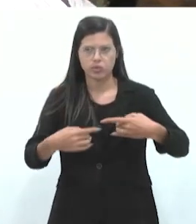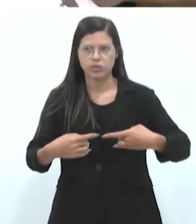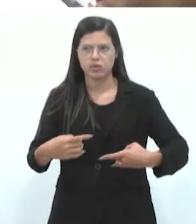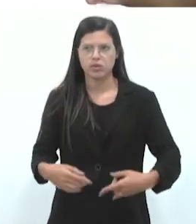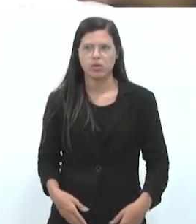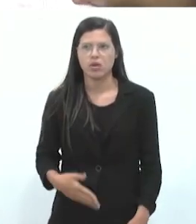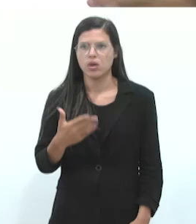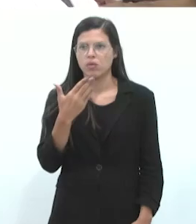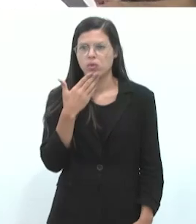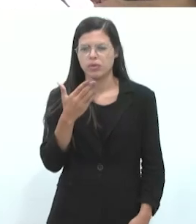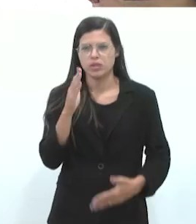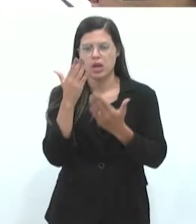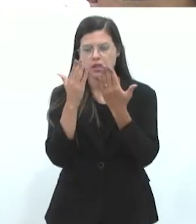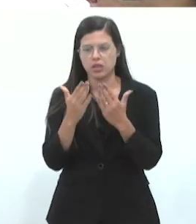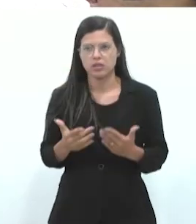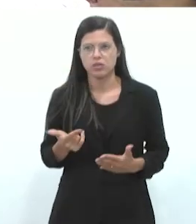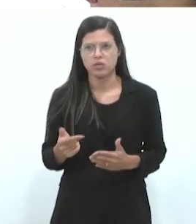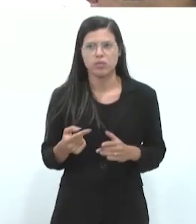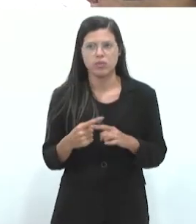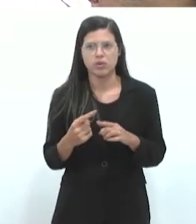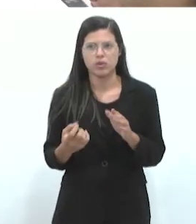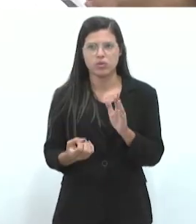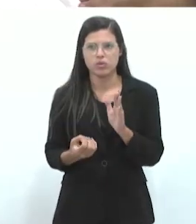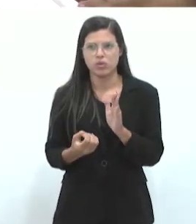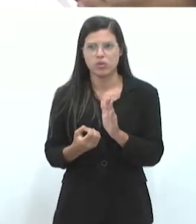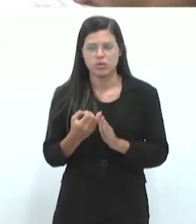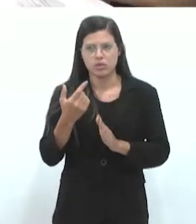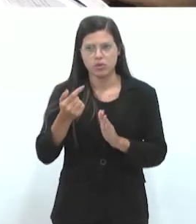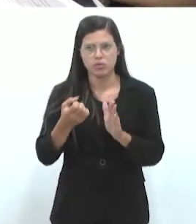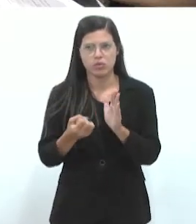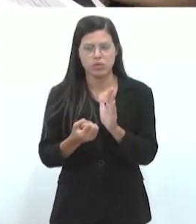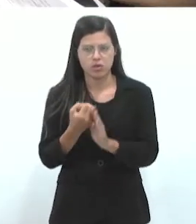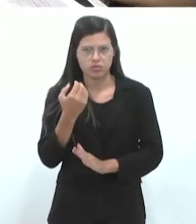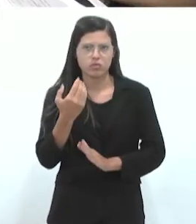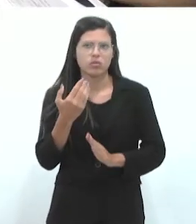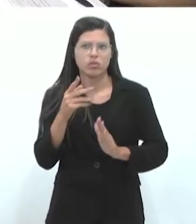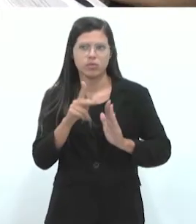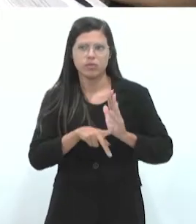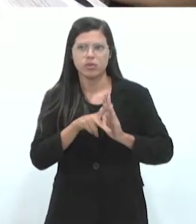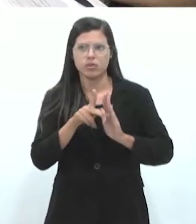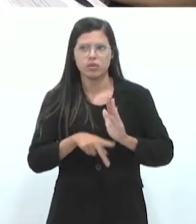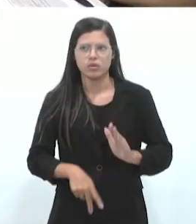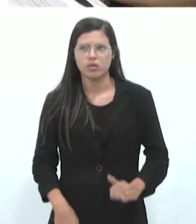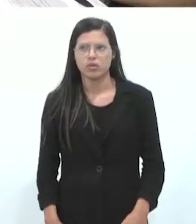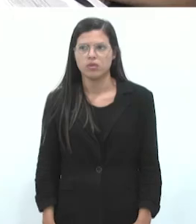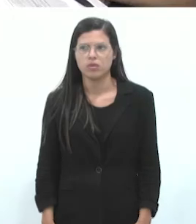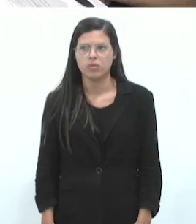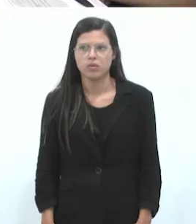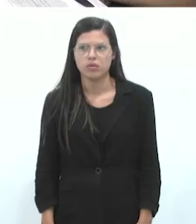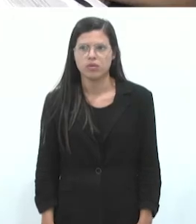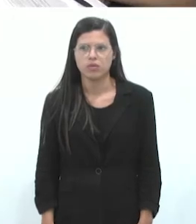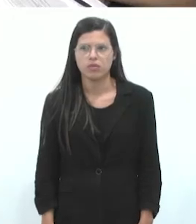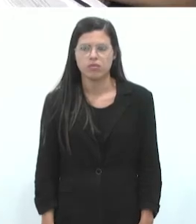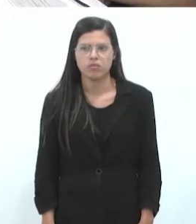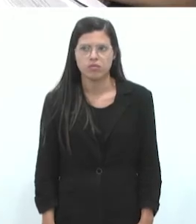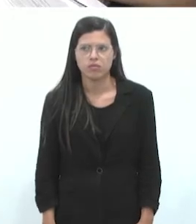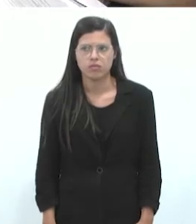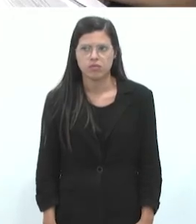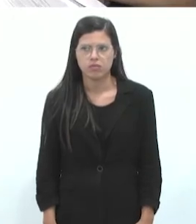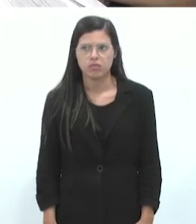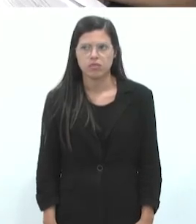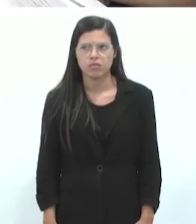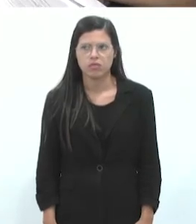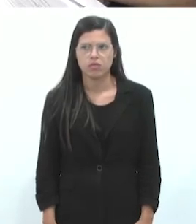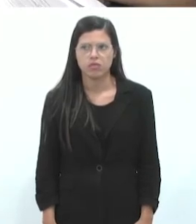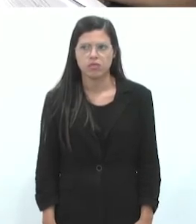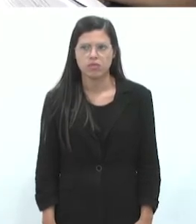sou coautor do projeto 5684 de 22. Verdade, vou cantar os autores. E a deputada... eu sou um dos autores, é a